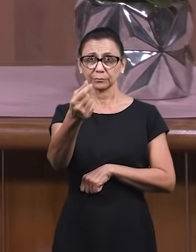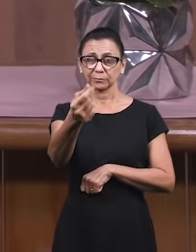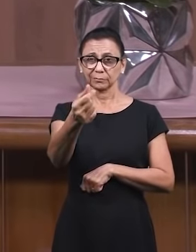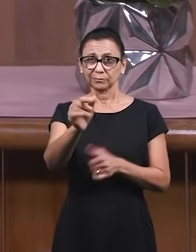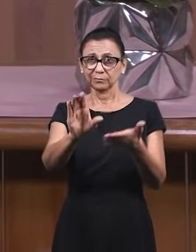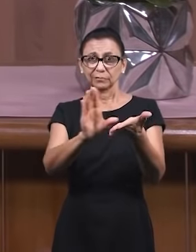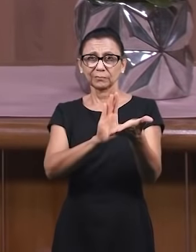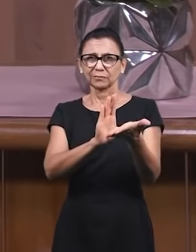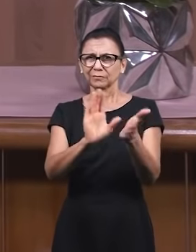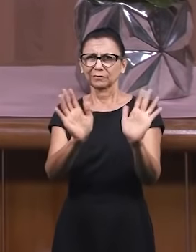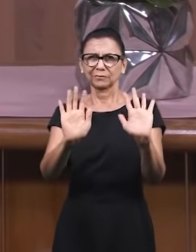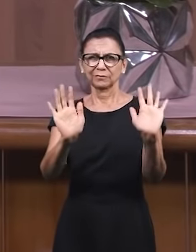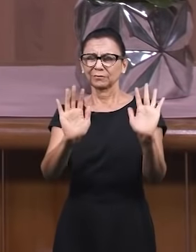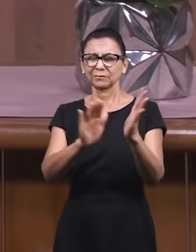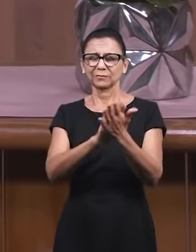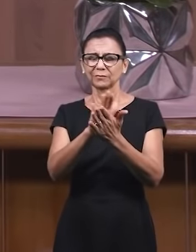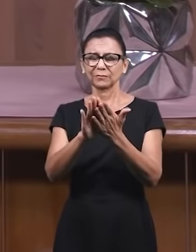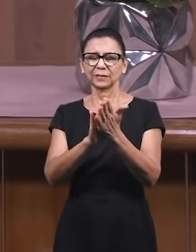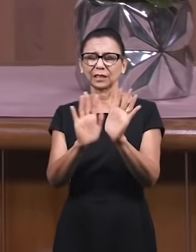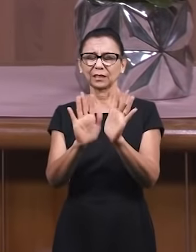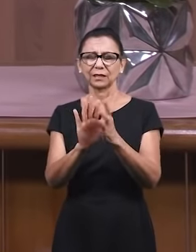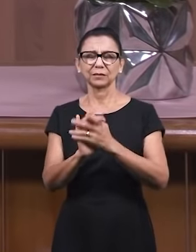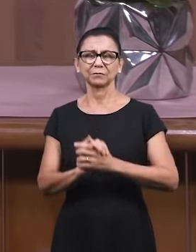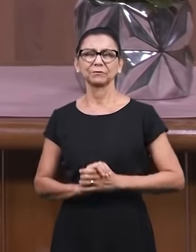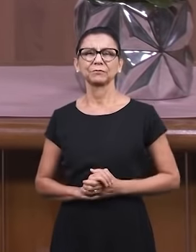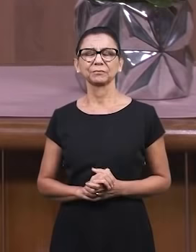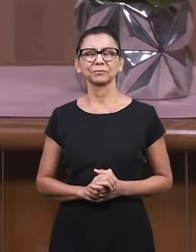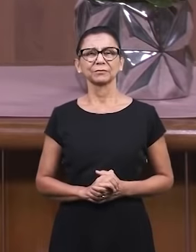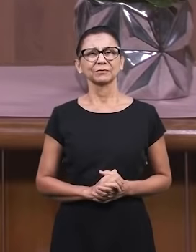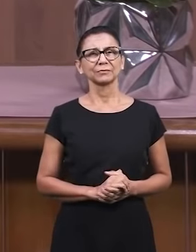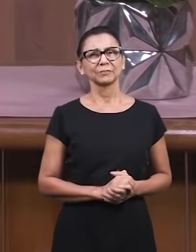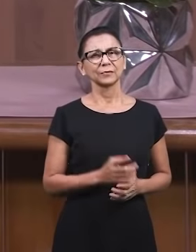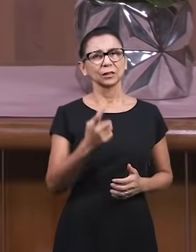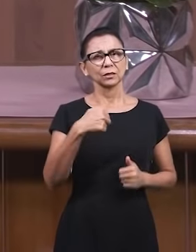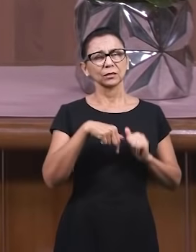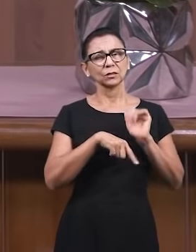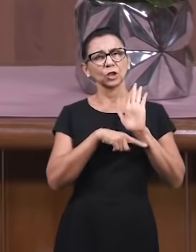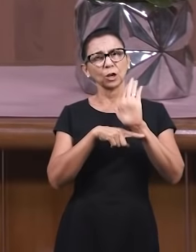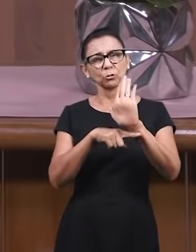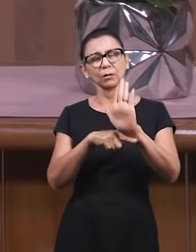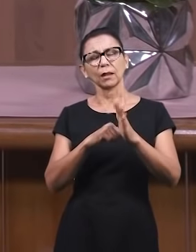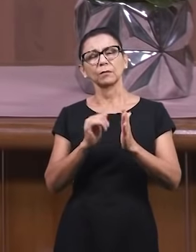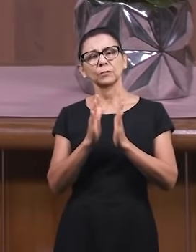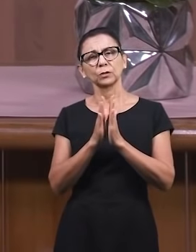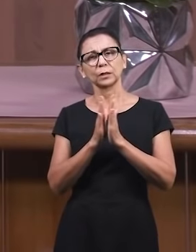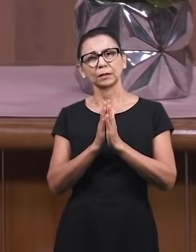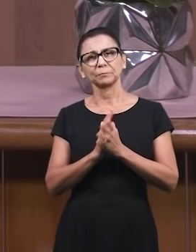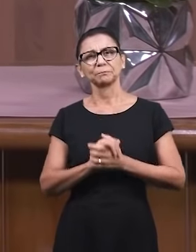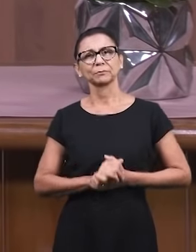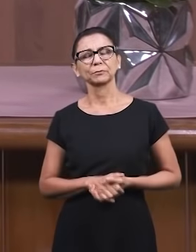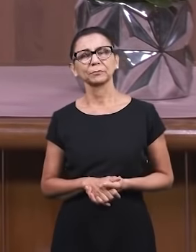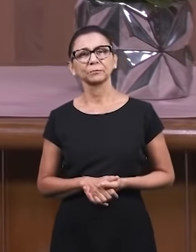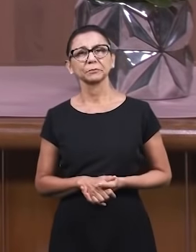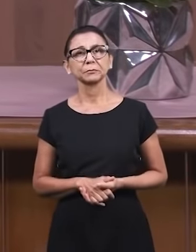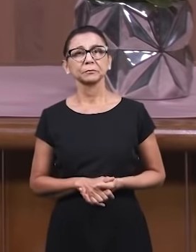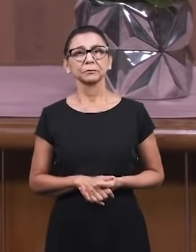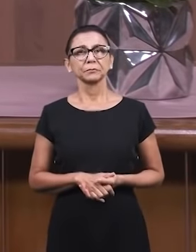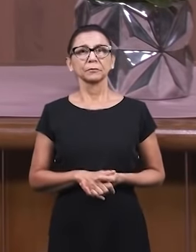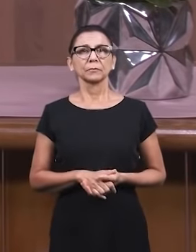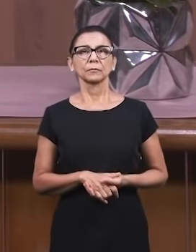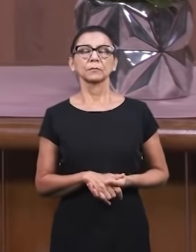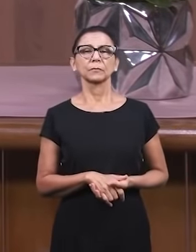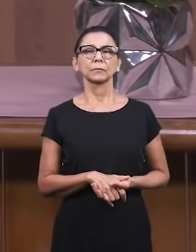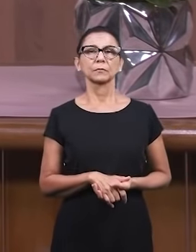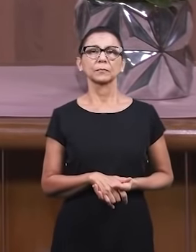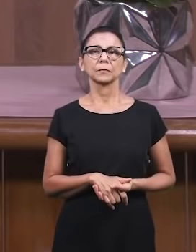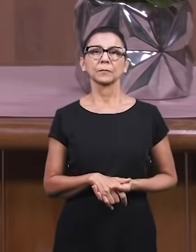pedir dinheiro, contribuição, enfim. Você pode telefonar, que nós só queremos te atender e orar por você. Amém? Então nós vamos